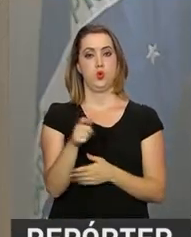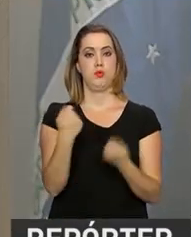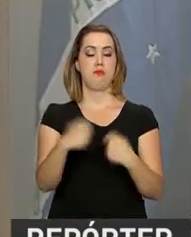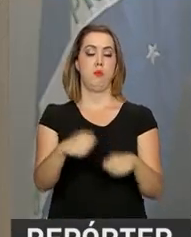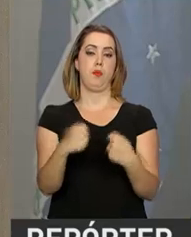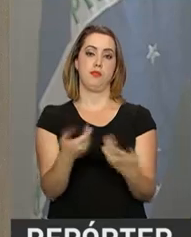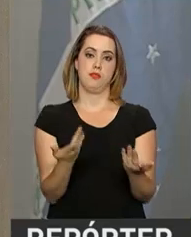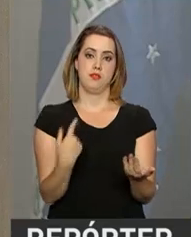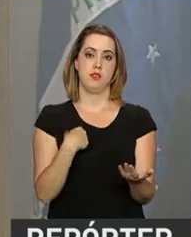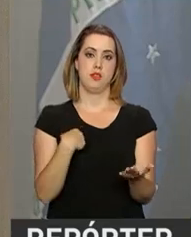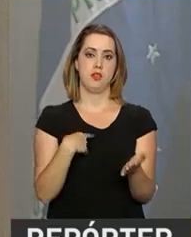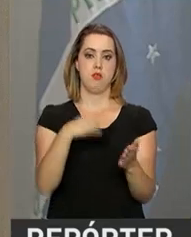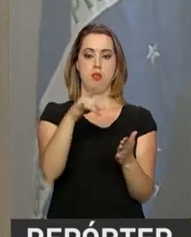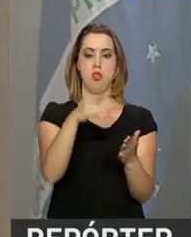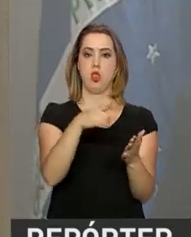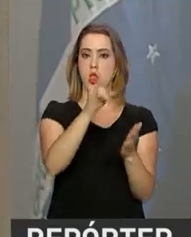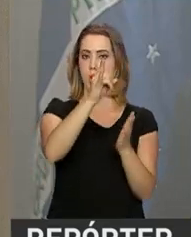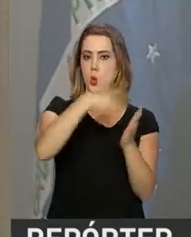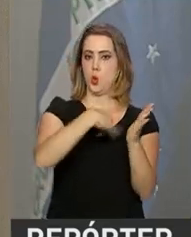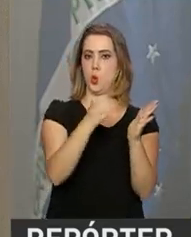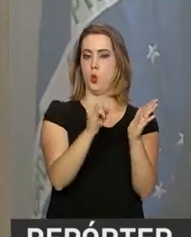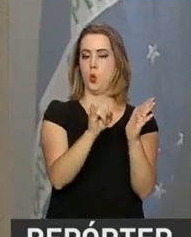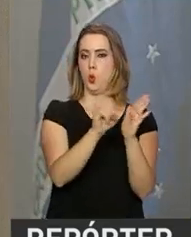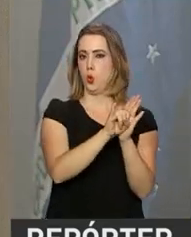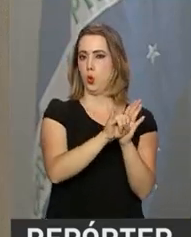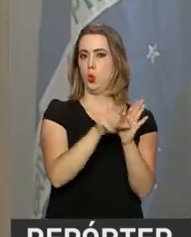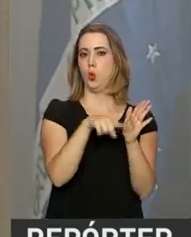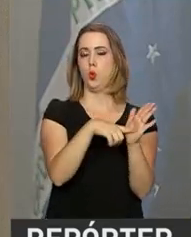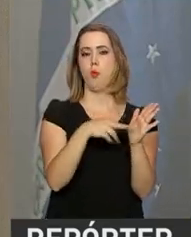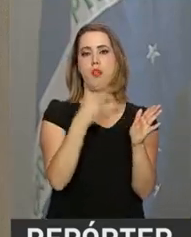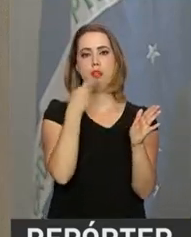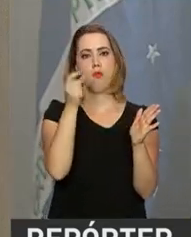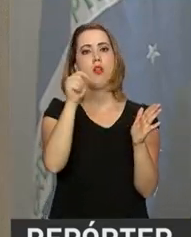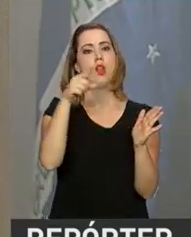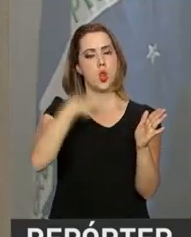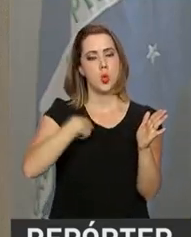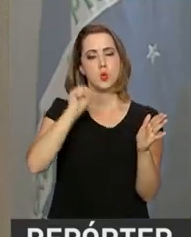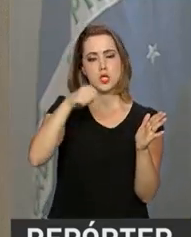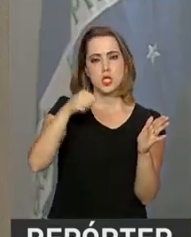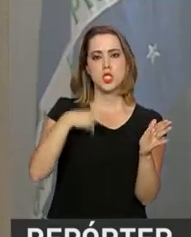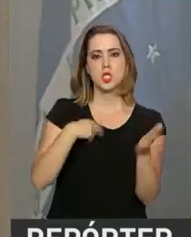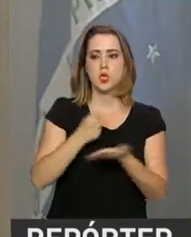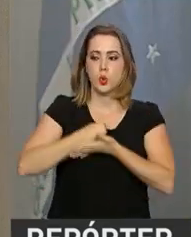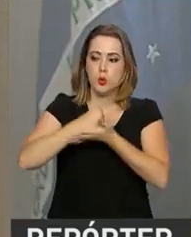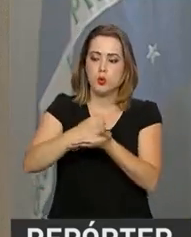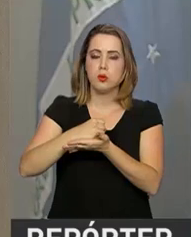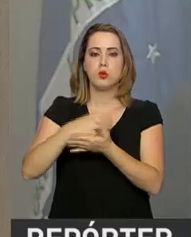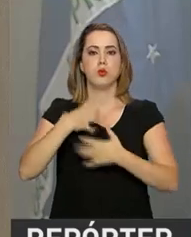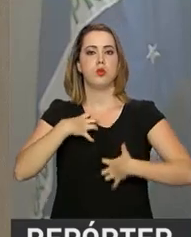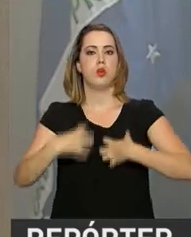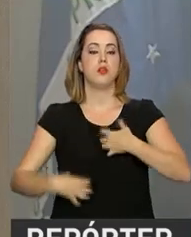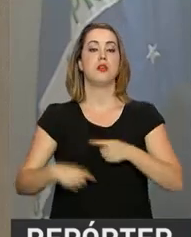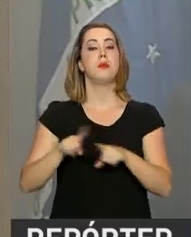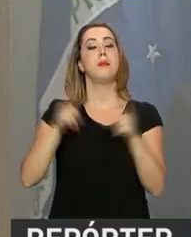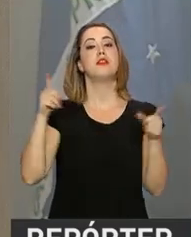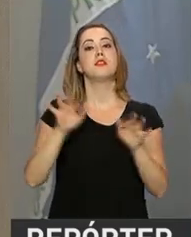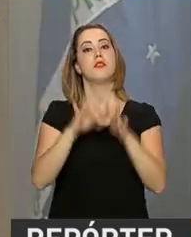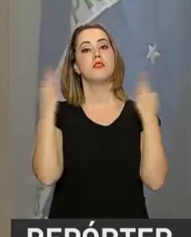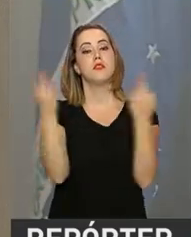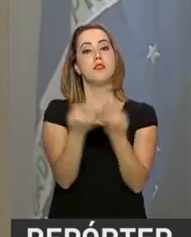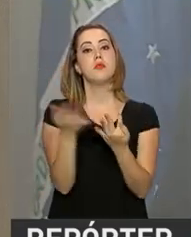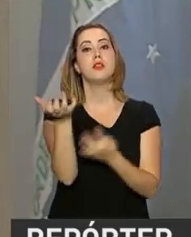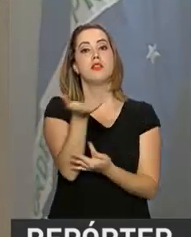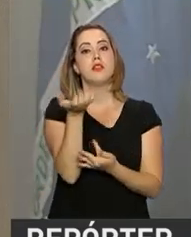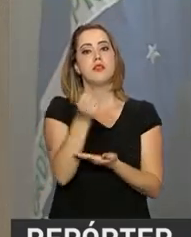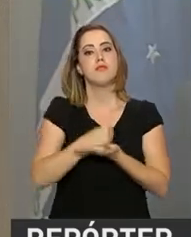e a carteira de identidade identificada como doador de órgãos basta família desejar a doação